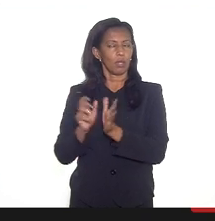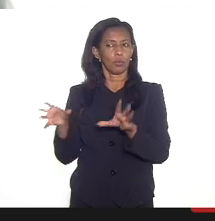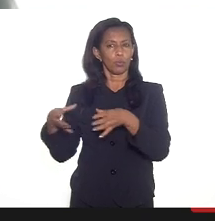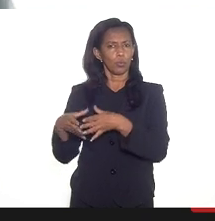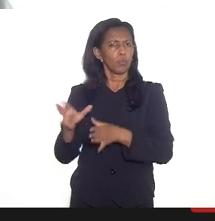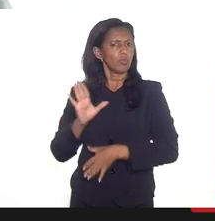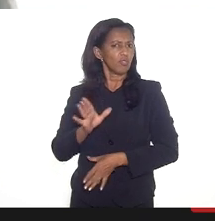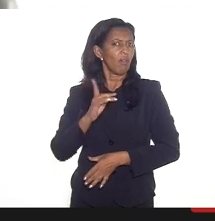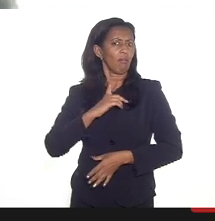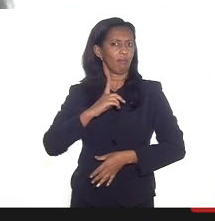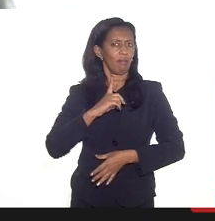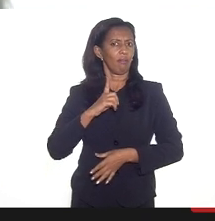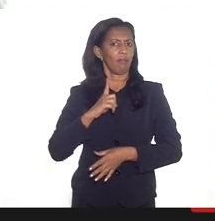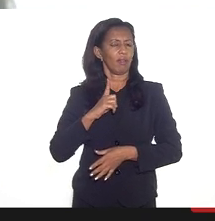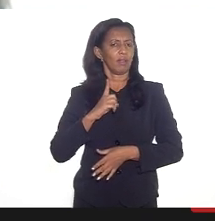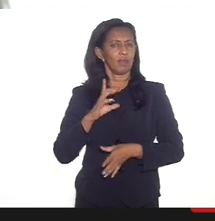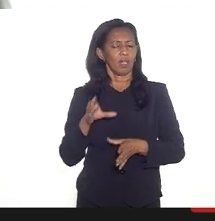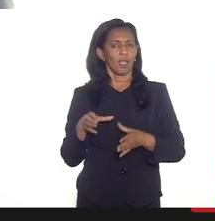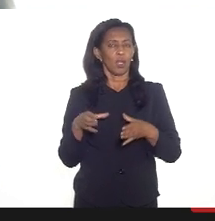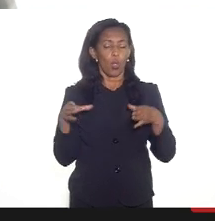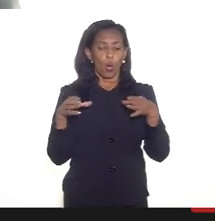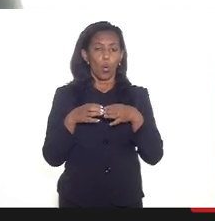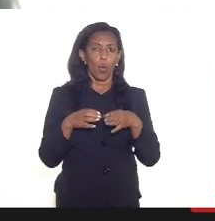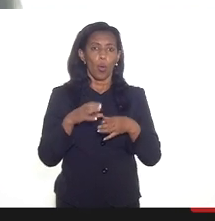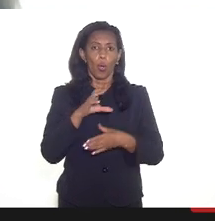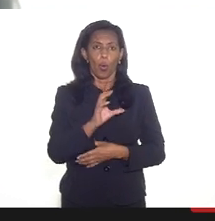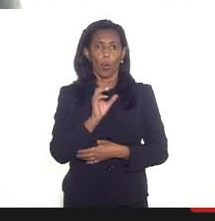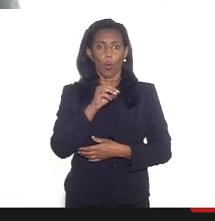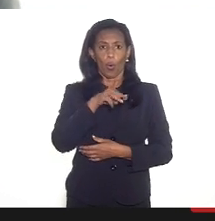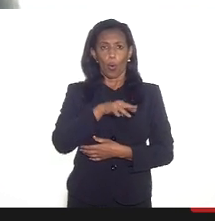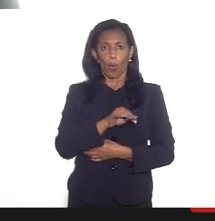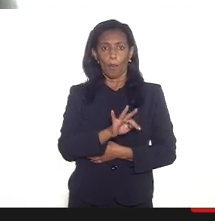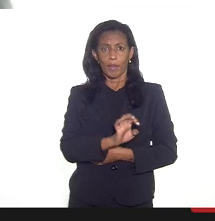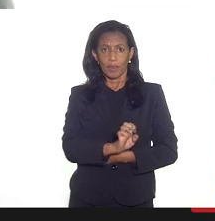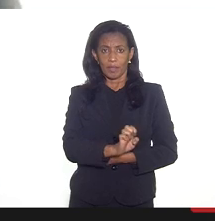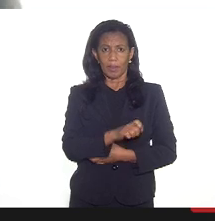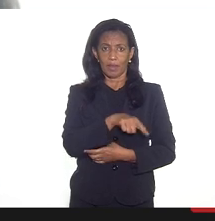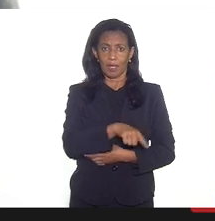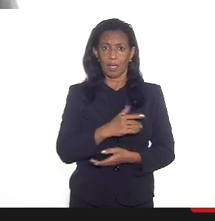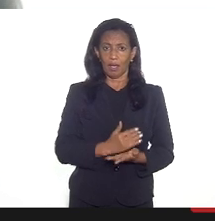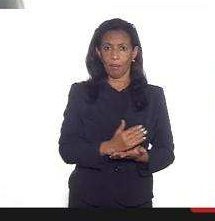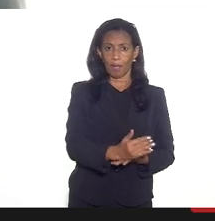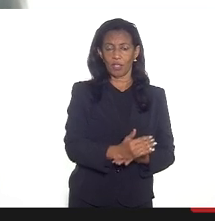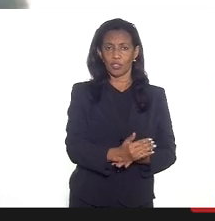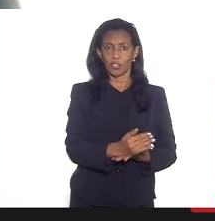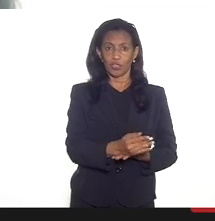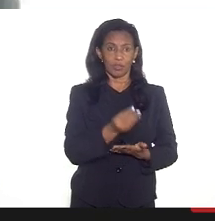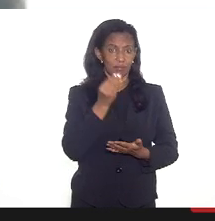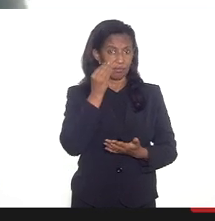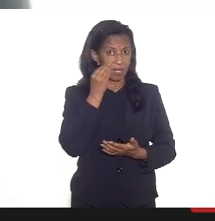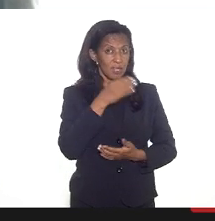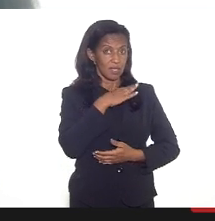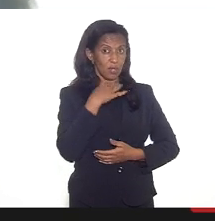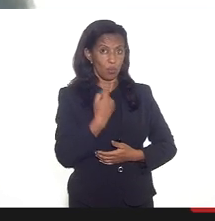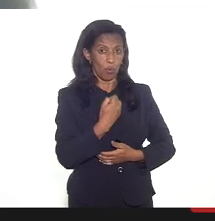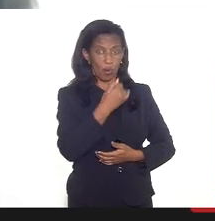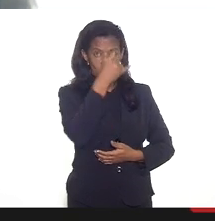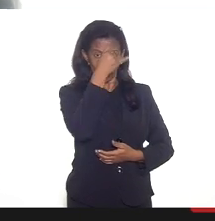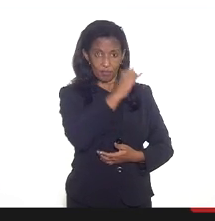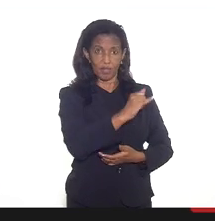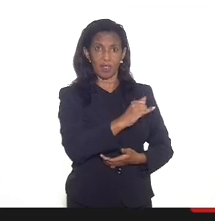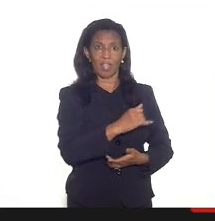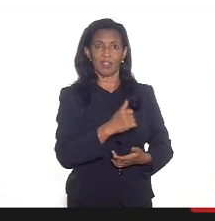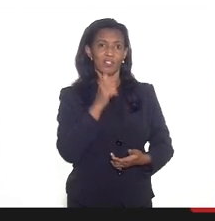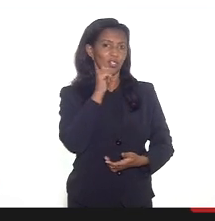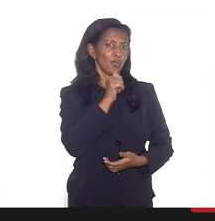feito no âmbito dos comitês de mortalidade materna, né? Partindo dessa perspectiva que são mortes evitáveis de mulheres.